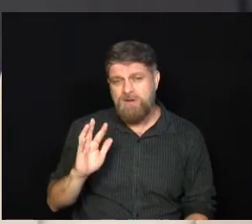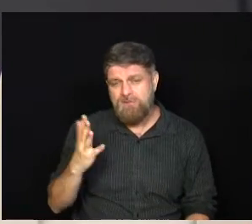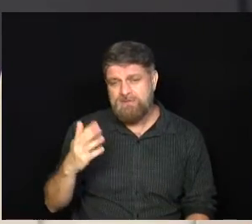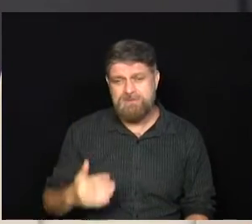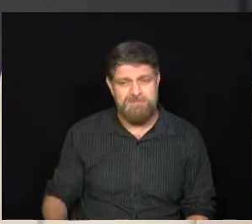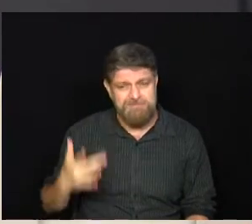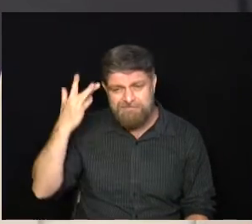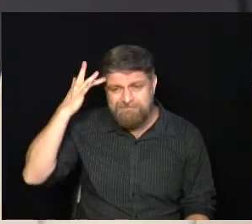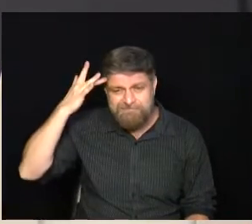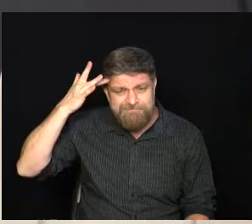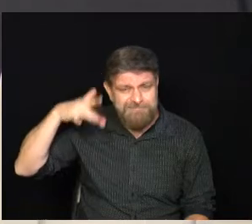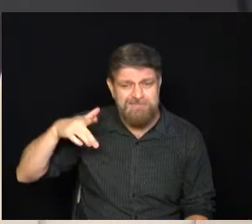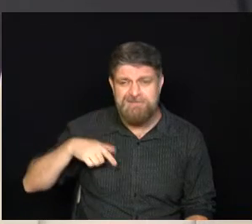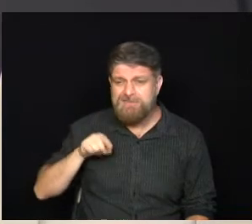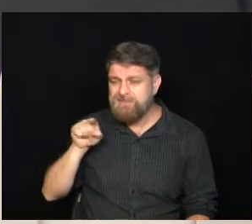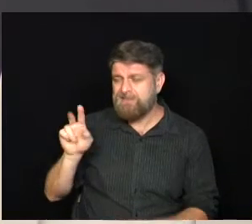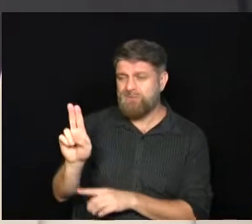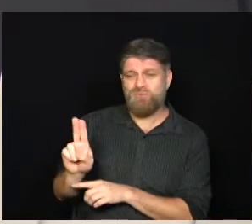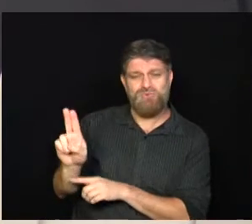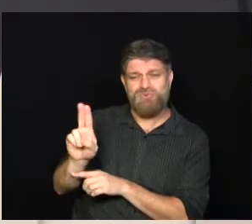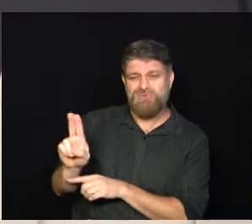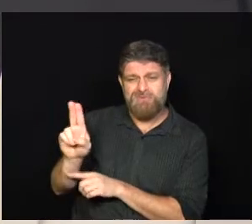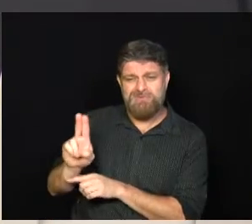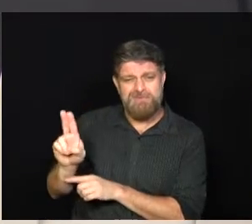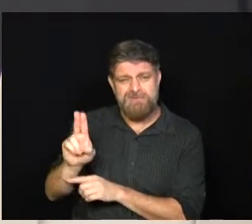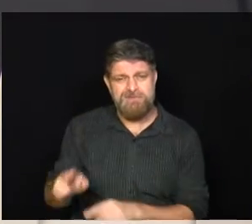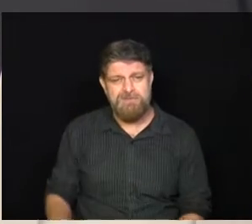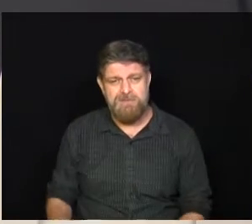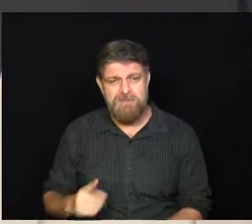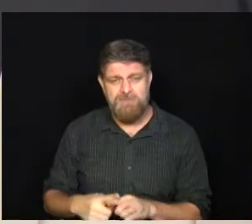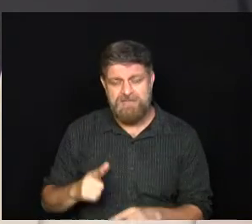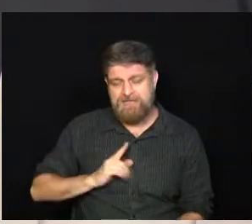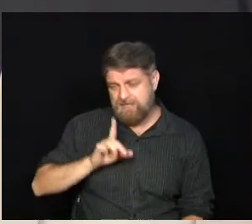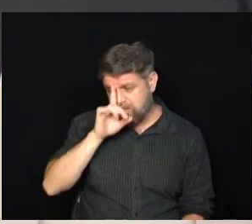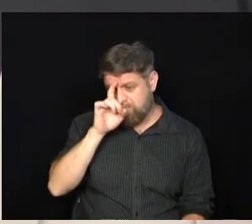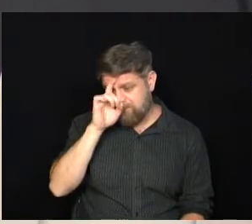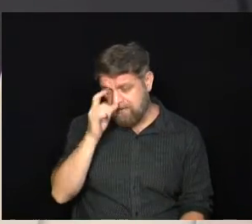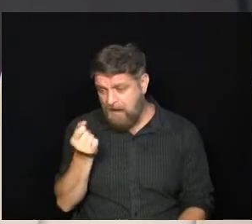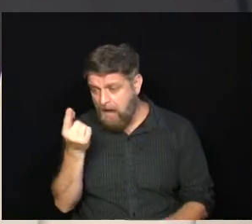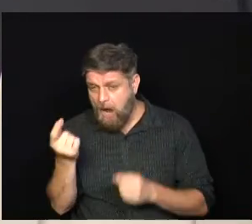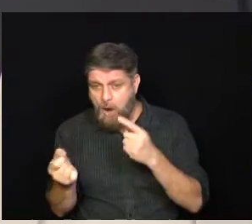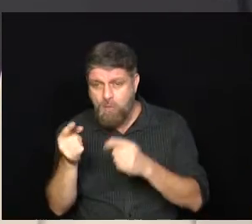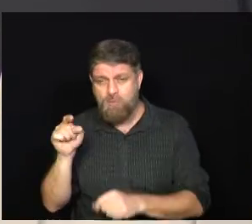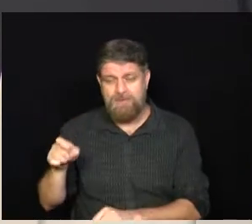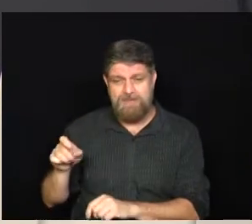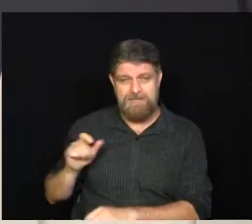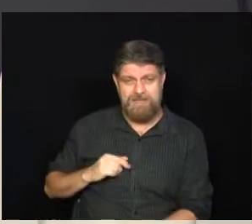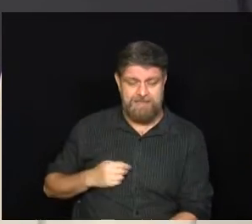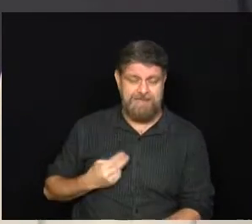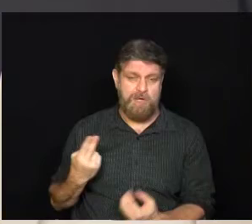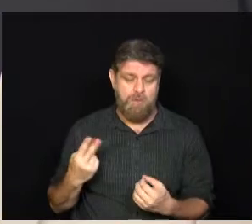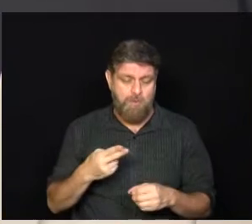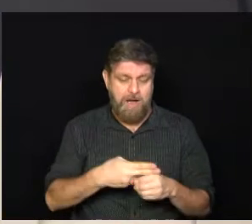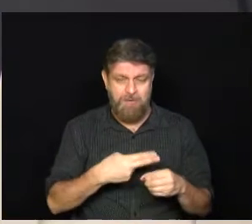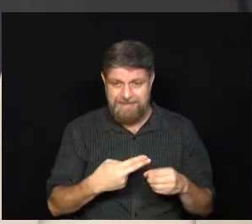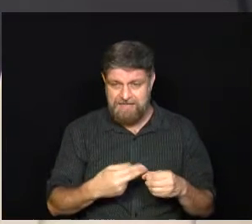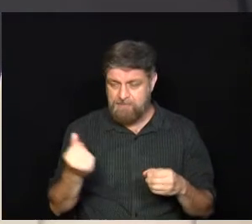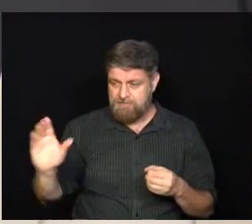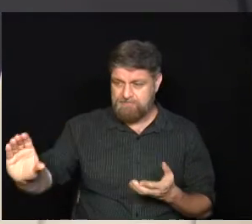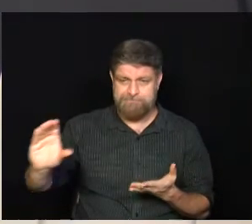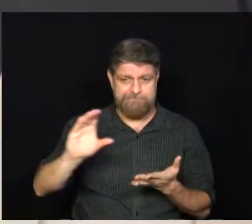eles usam isso porque eles já têm alguns hospitais que eles mantêm, assim como a Unicamp e outros, eles